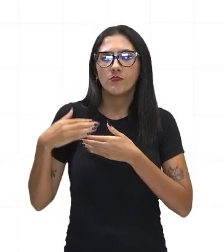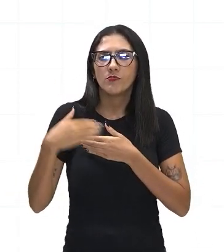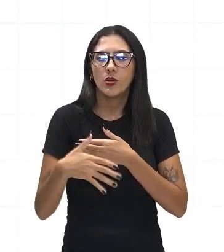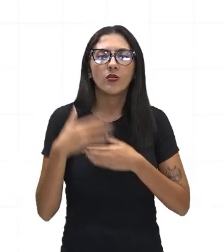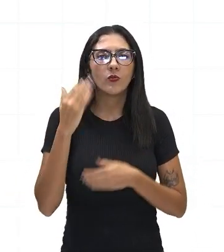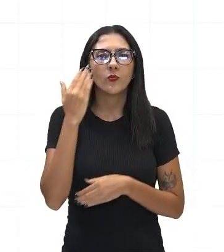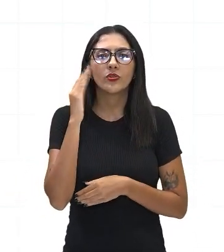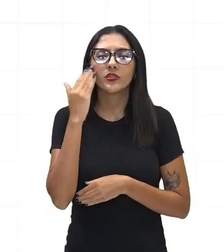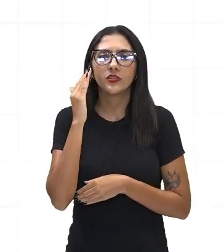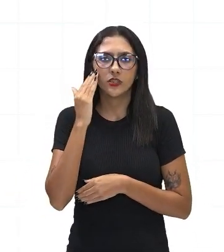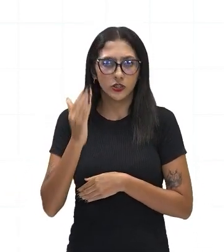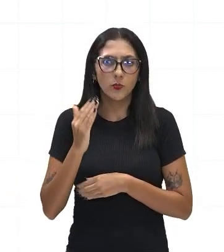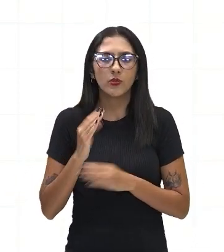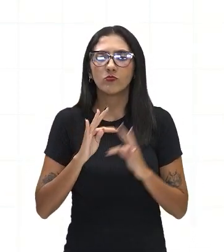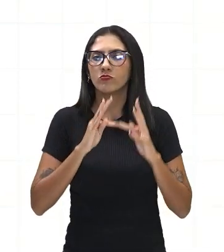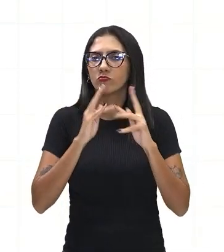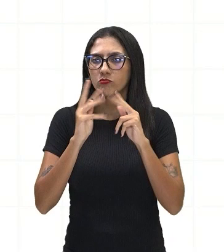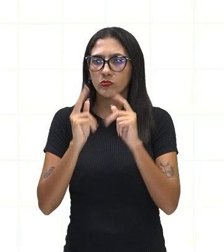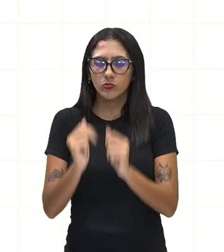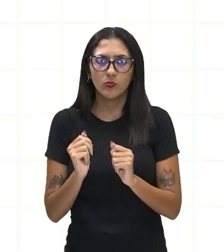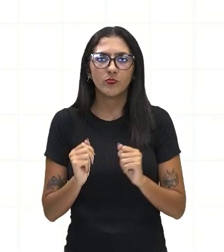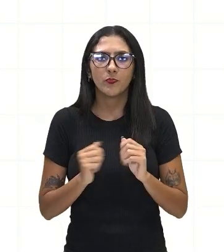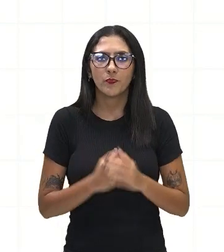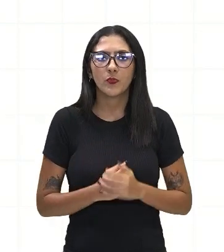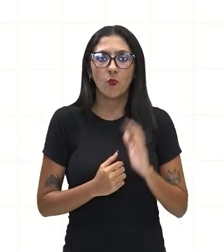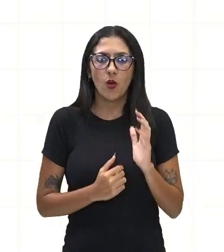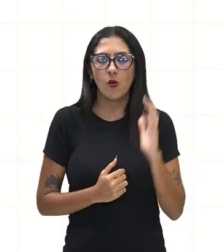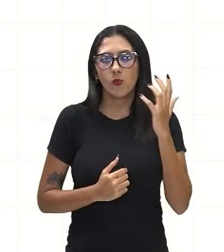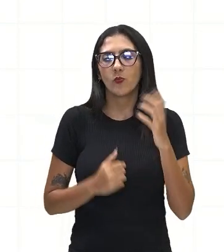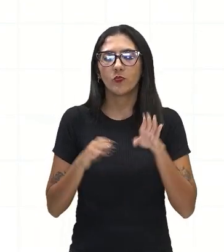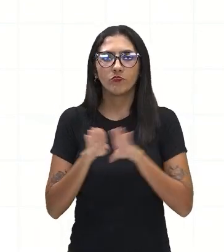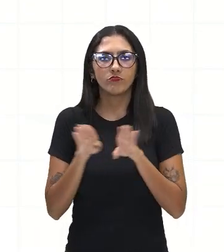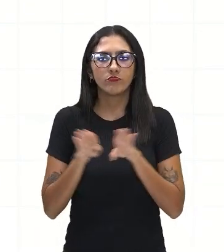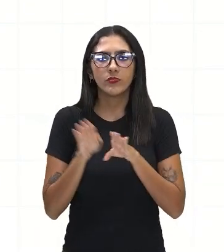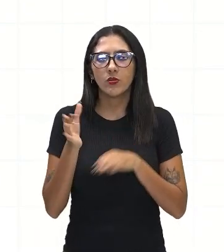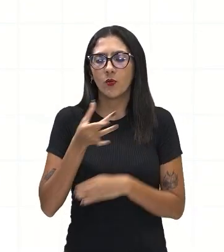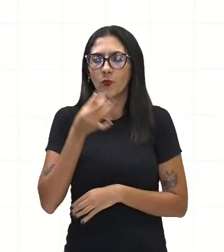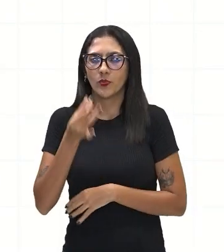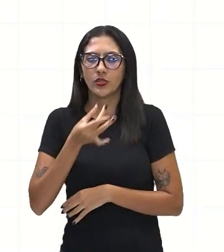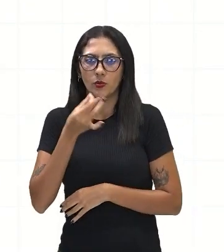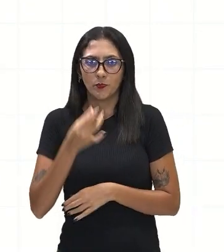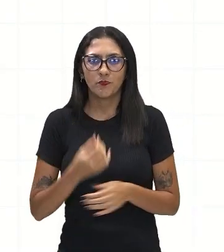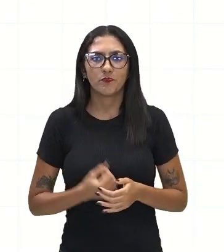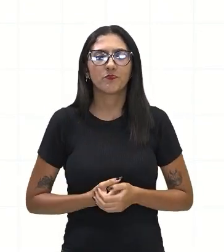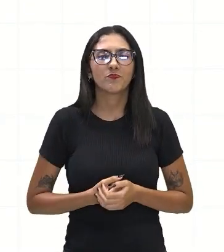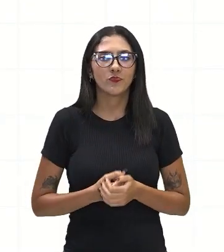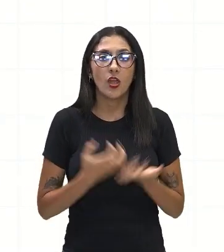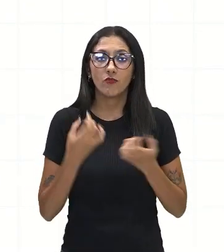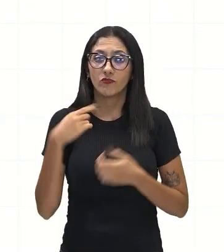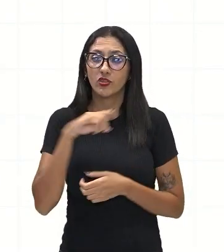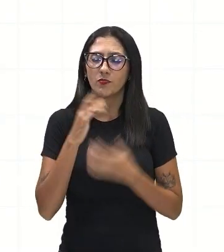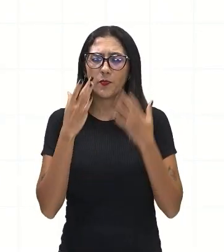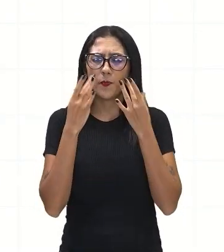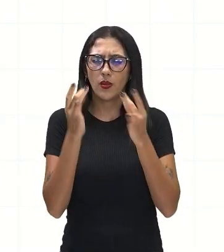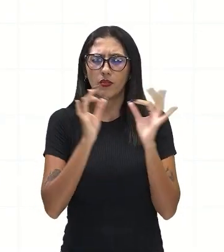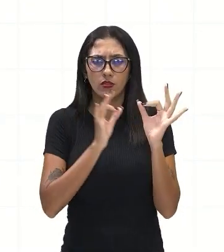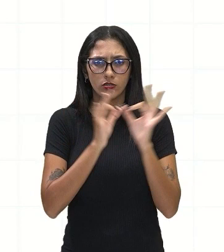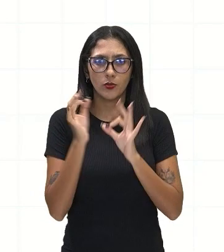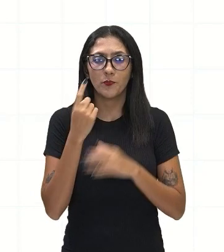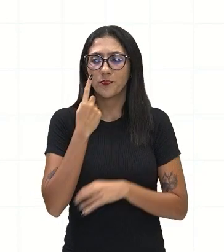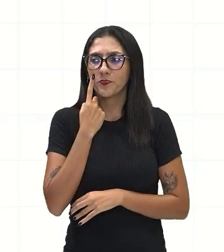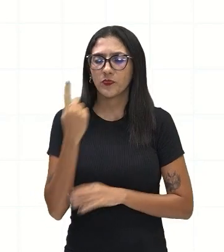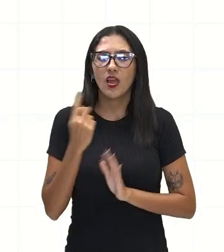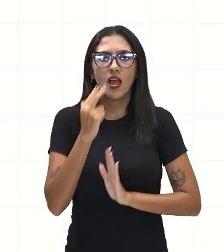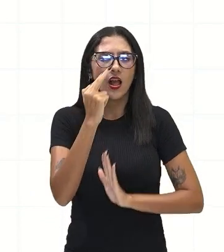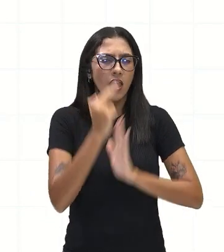à nossa compreensão acerca de fato e de opinião. E eu quero você prestando muita atenção. Faça a leitura